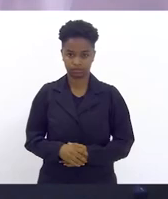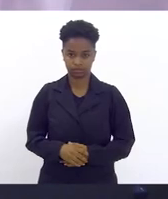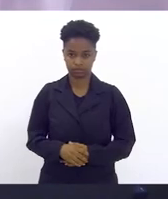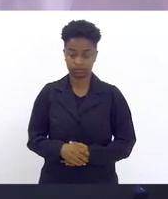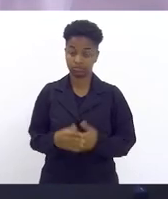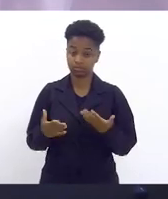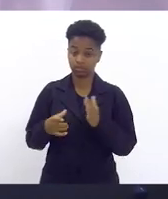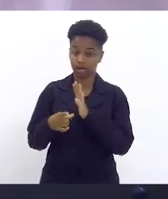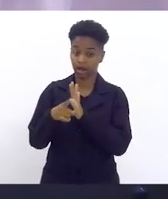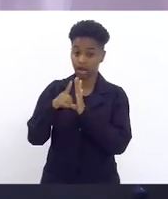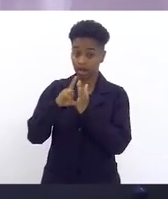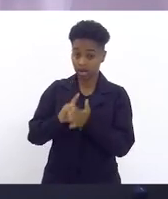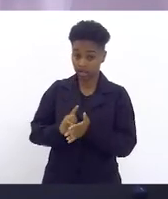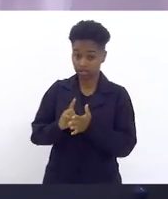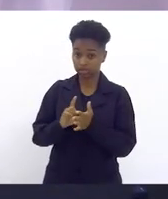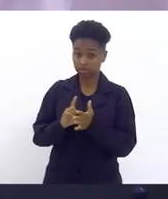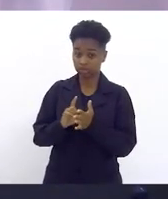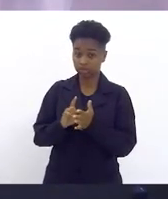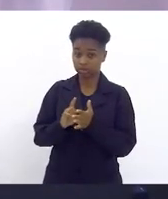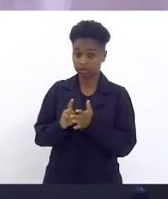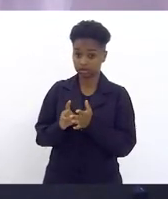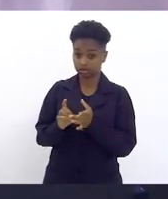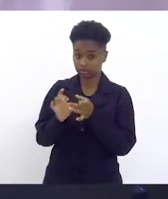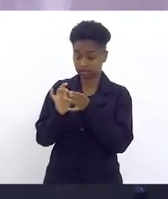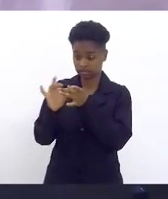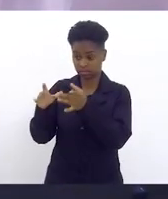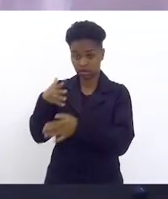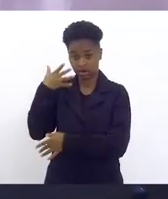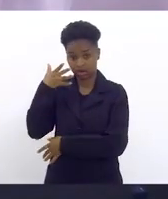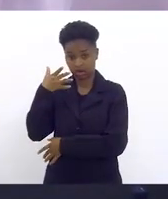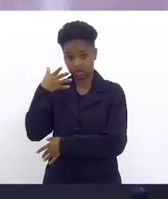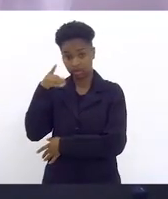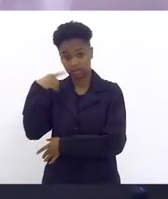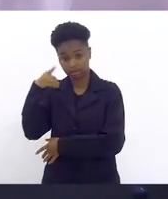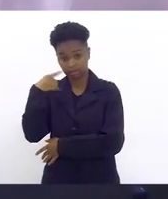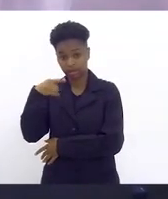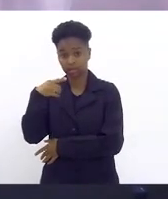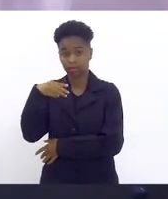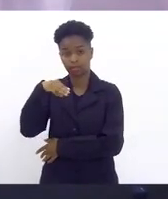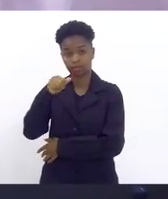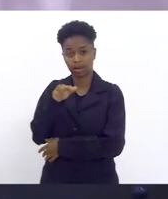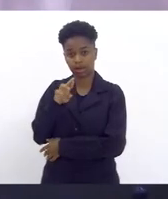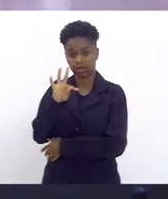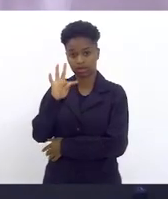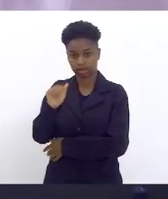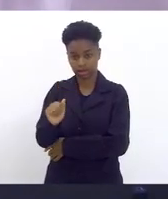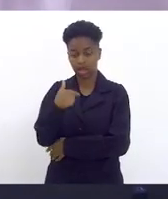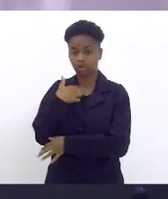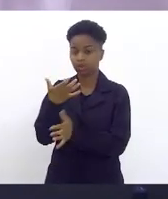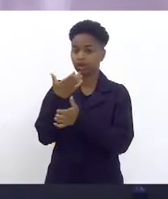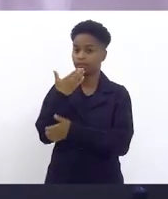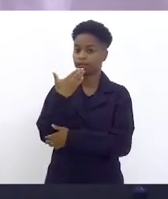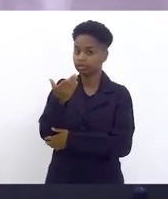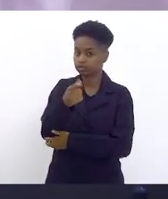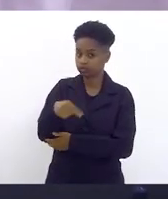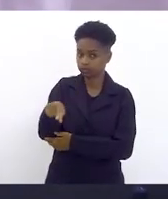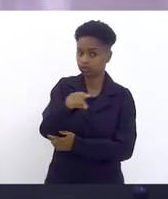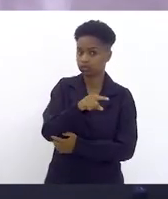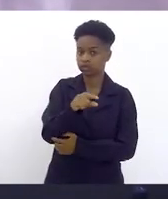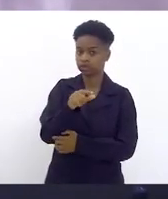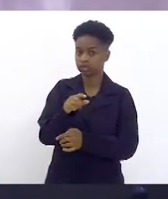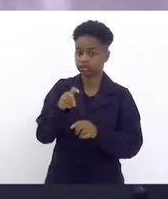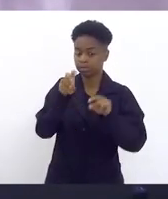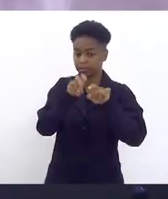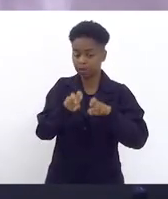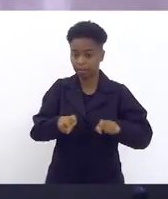antes de passar para deputada Marta Rocha presidência Eu gostaria de pedir aos senhores que vieram que